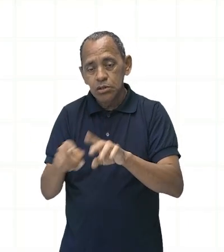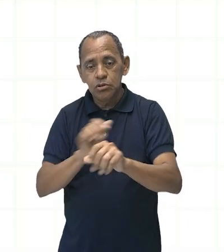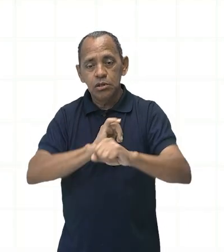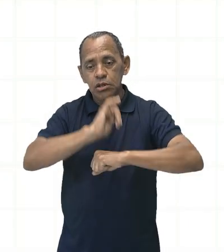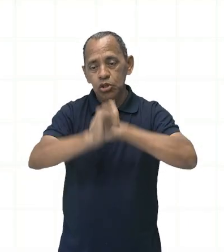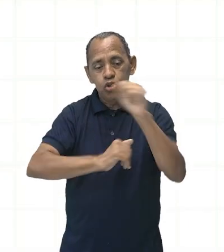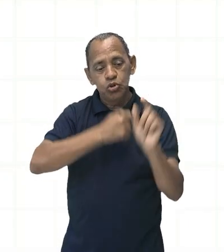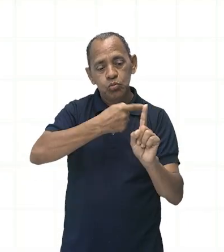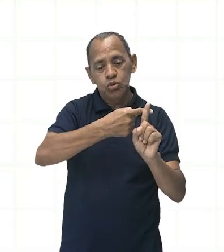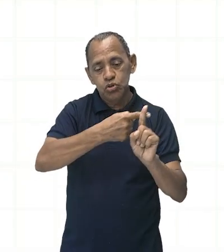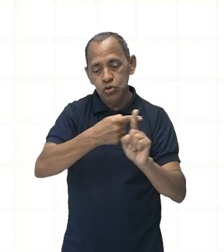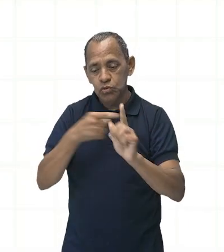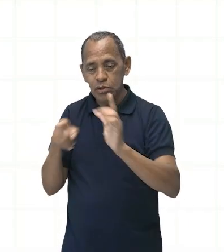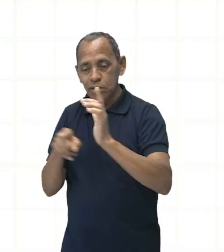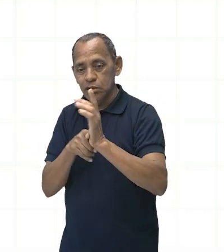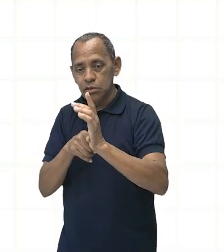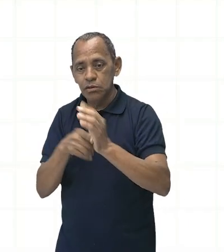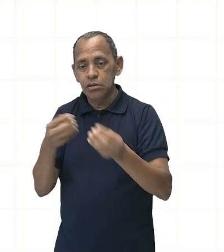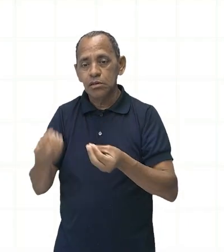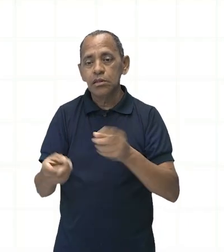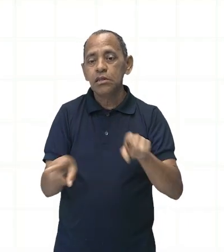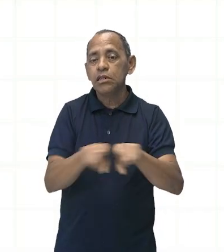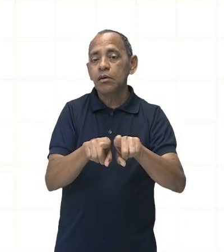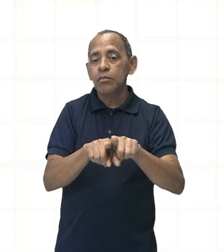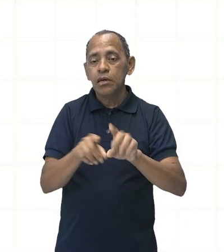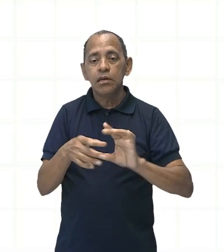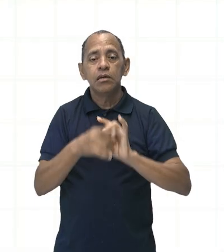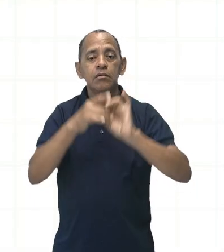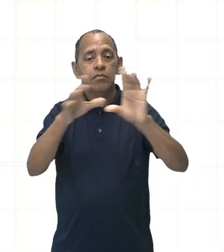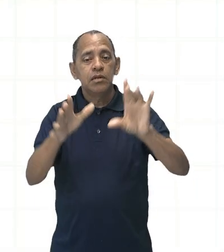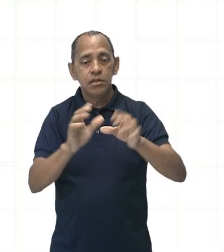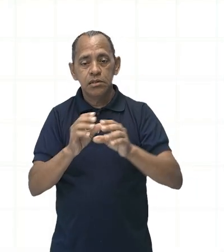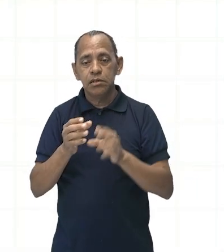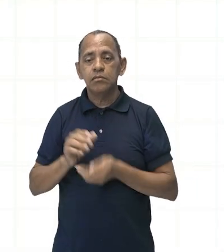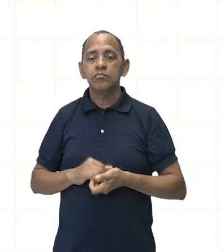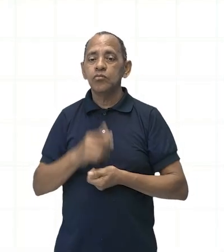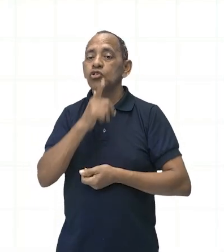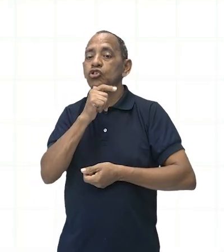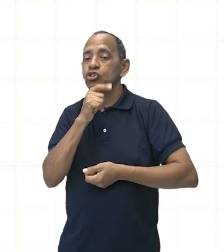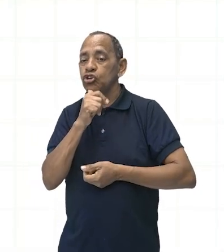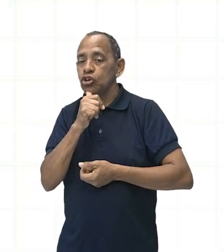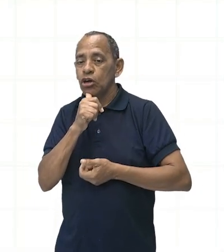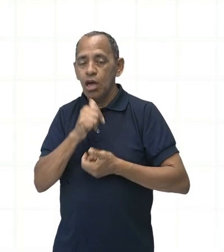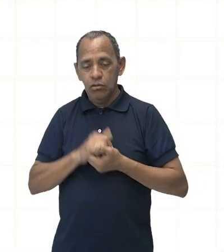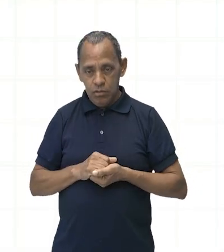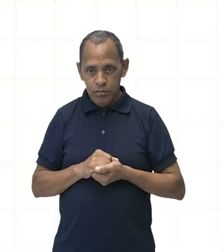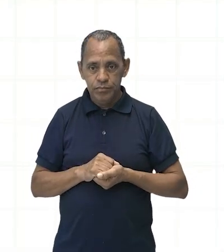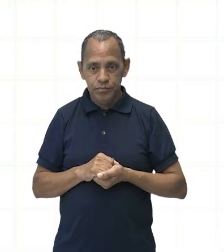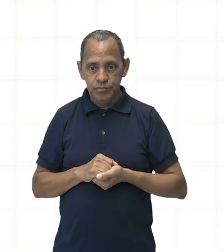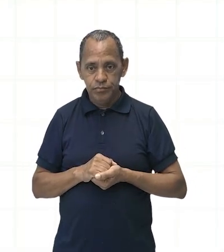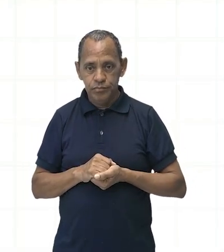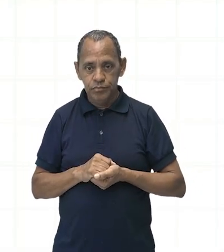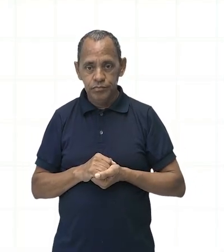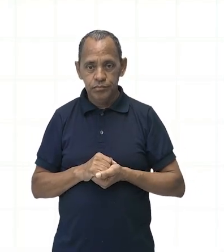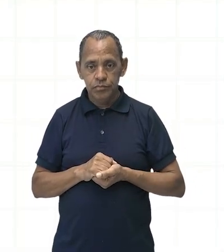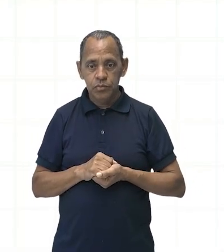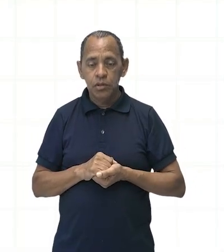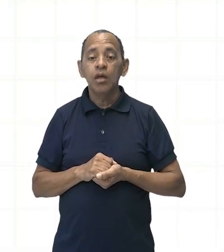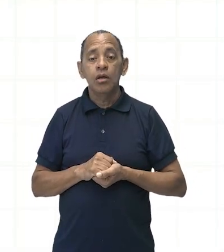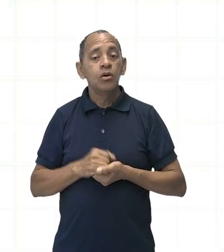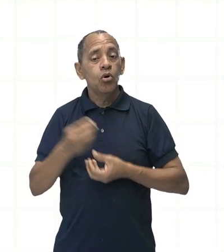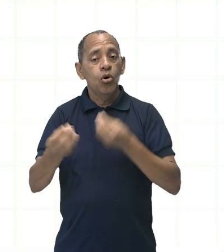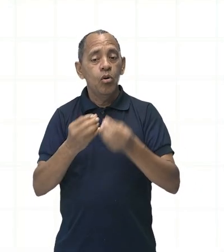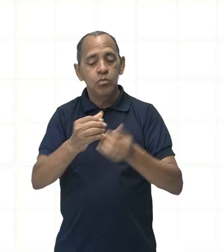íons positivos e negativos e também a liberação de água como subproduto dessa reação. Então,